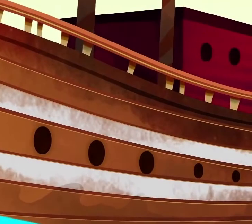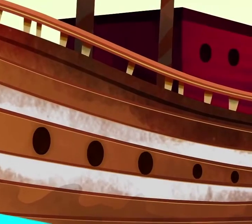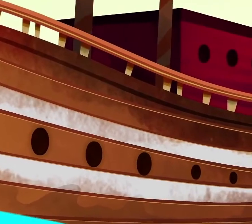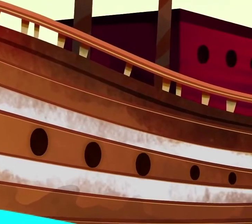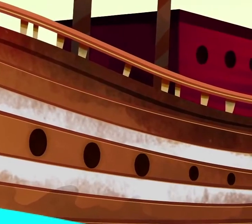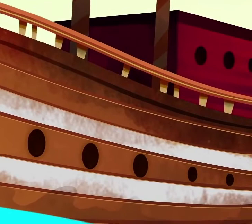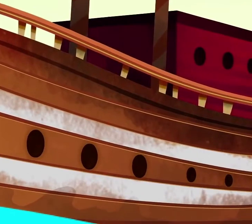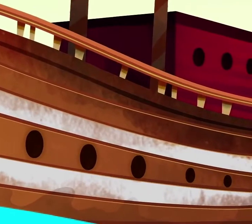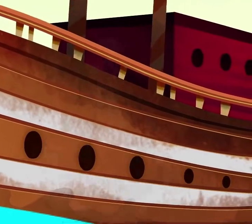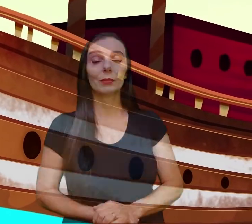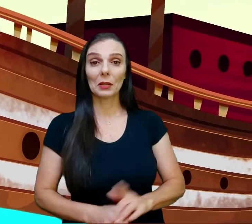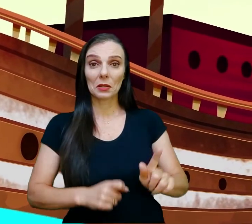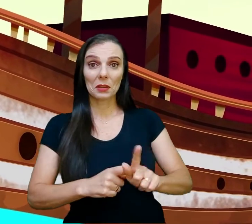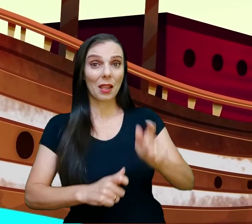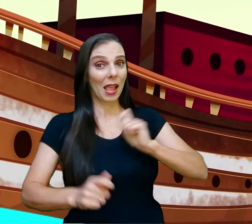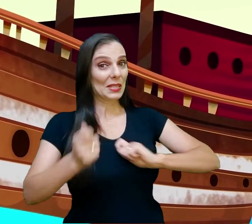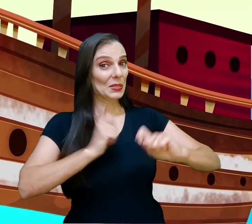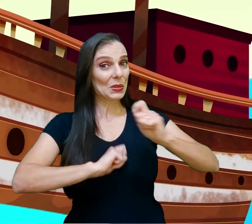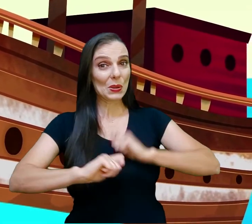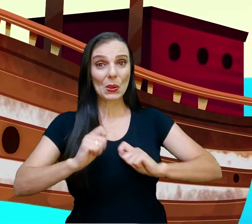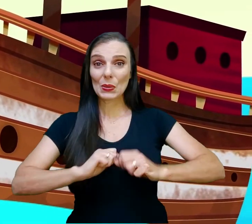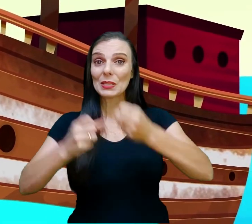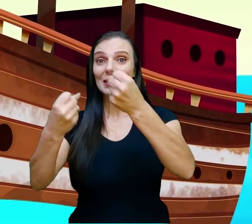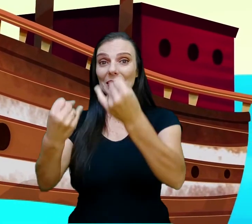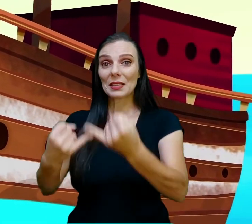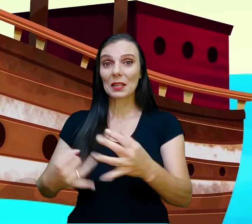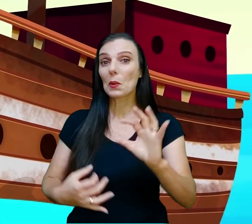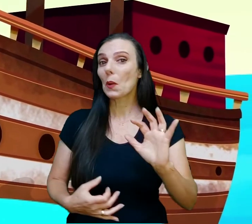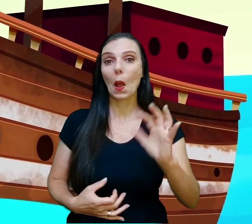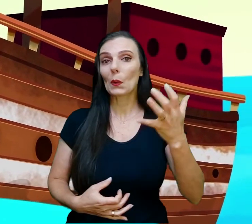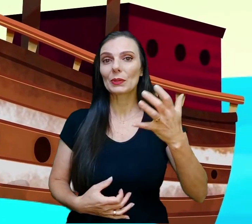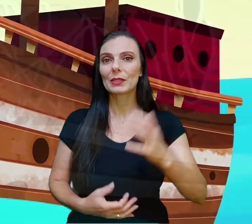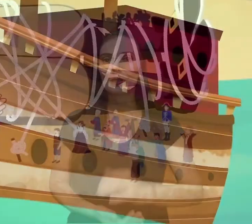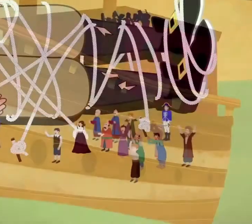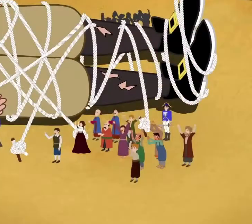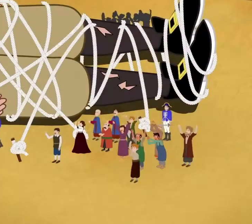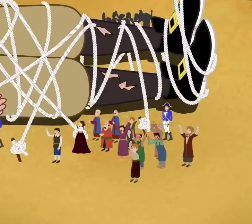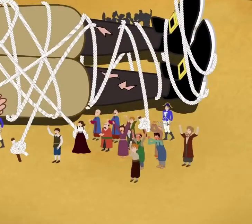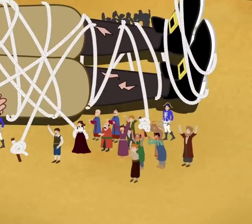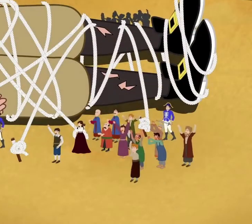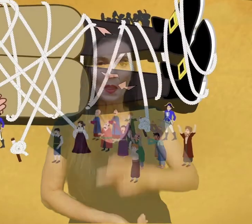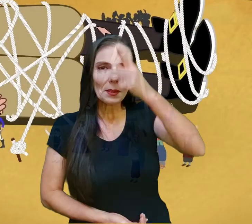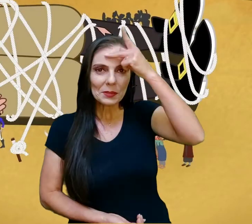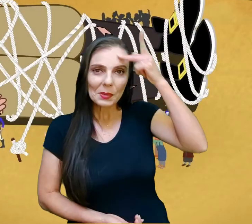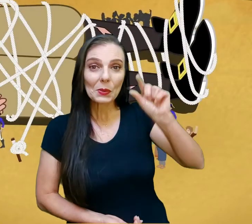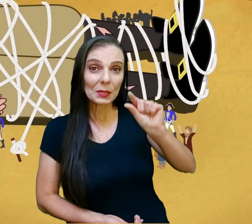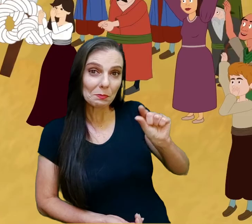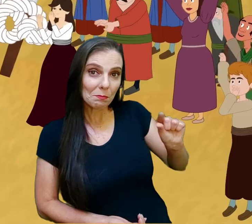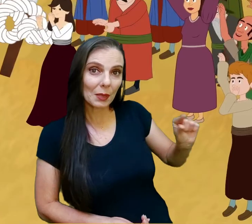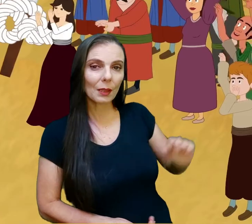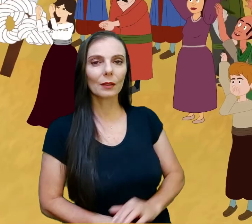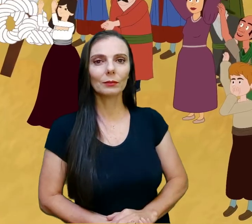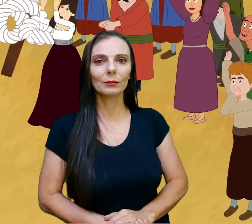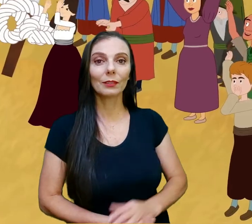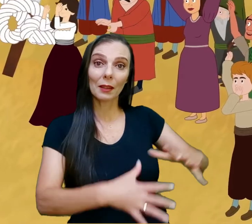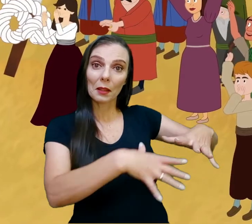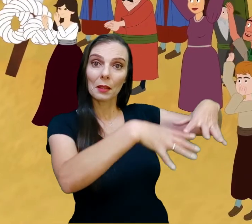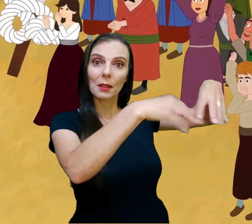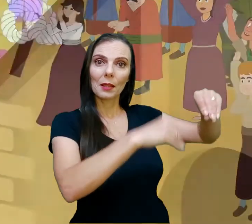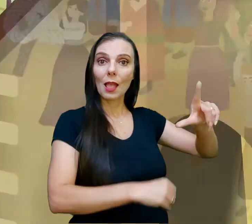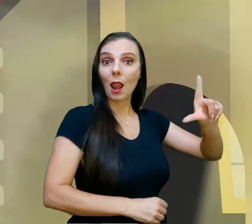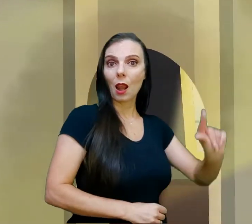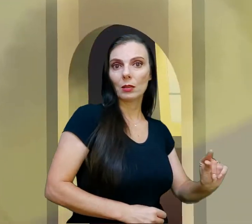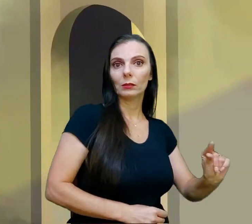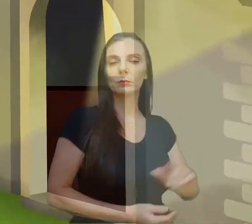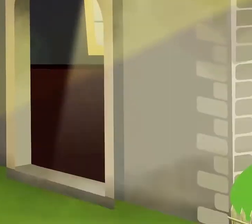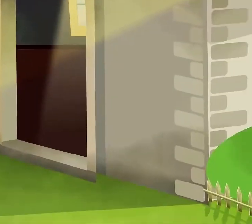salvo. Ele estava ansioso para contar o que havia acontecido com ele. As pessoas minúsculas, o